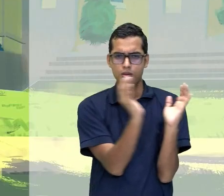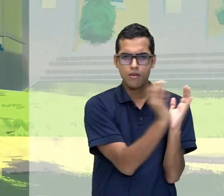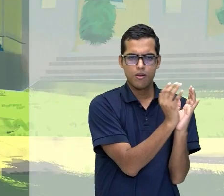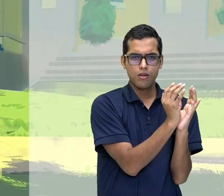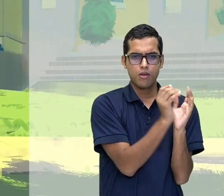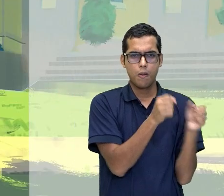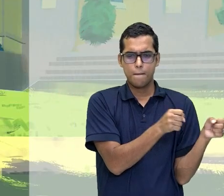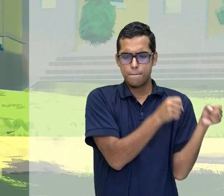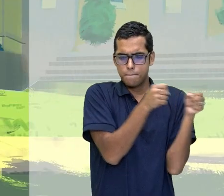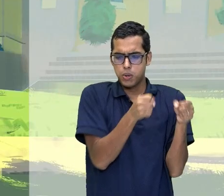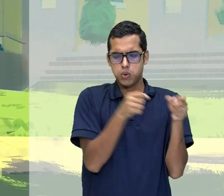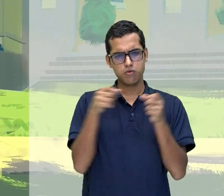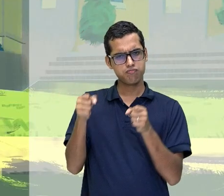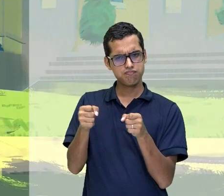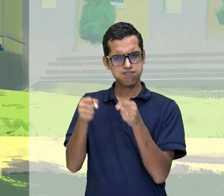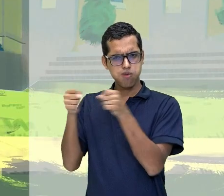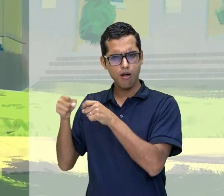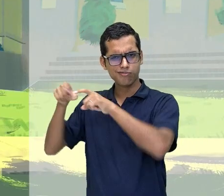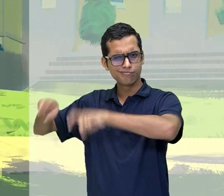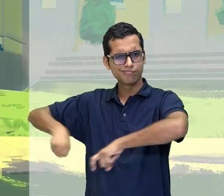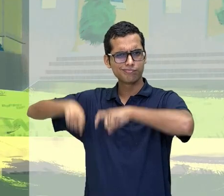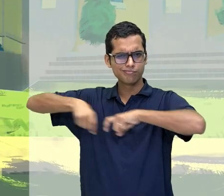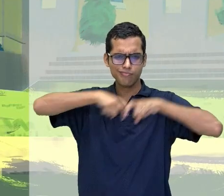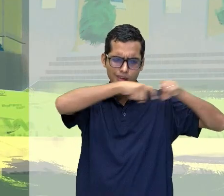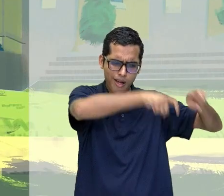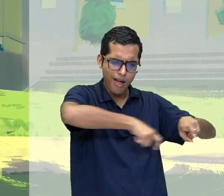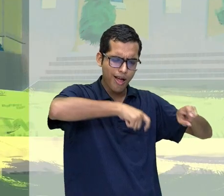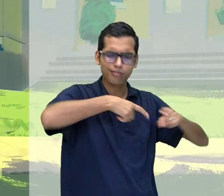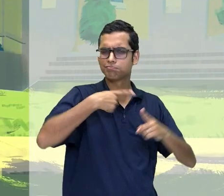tinham tanto poder naquela época? Porque os